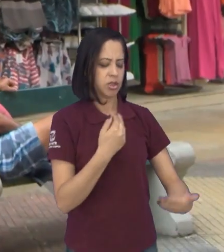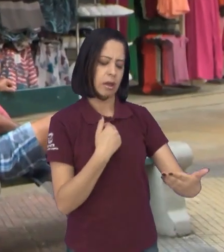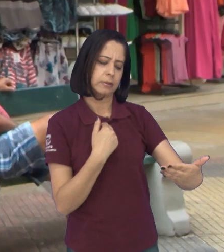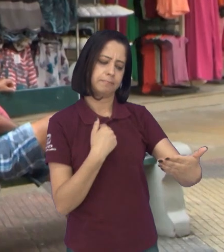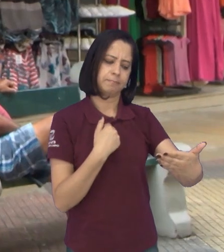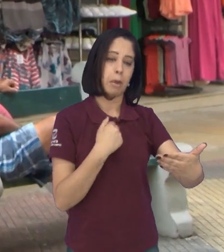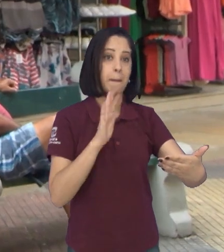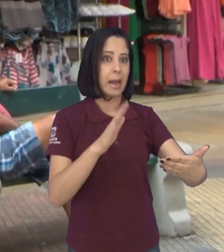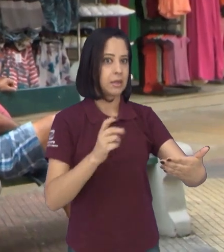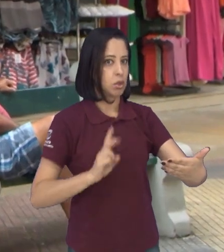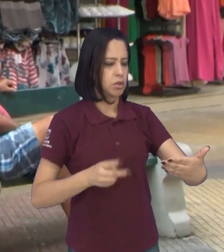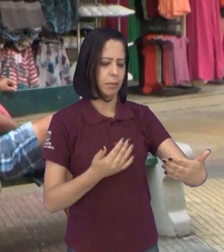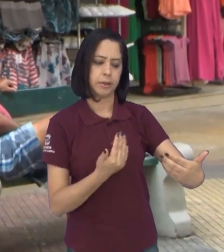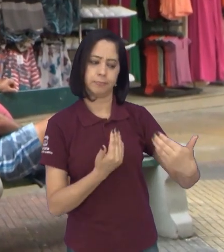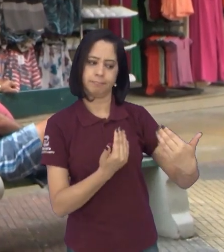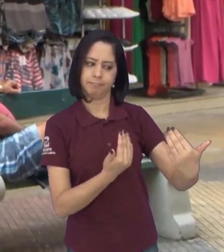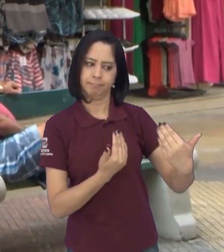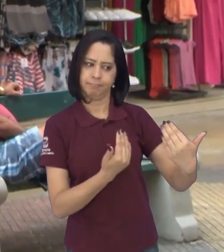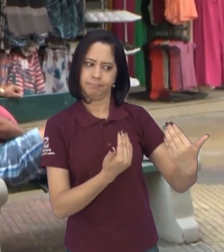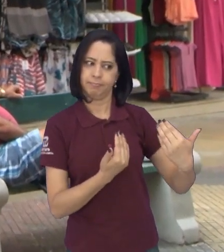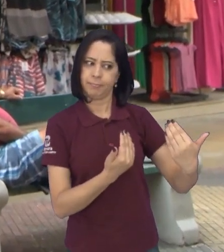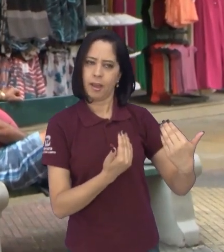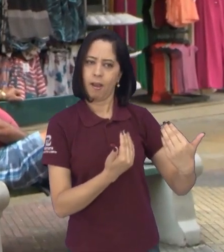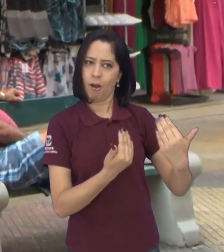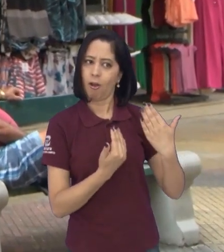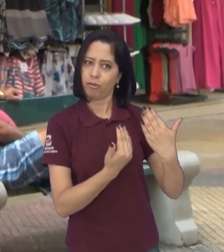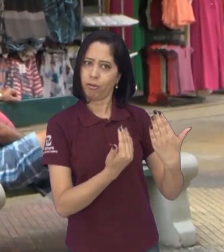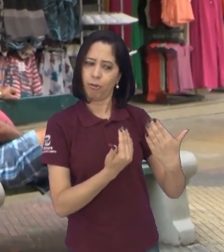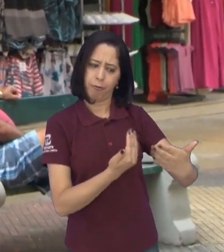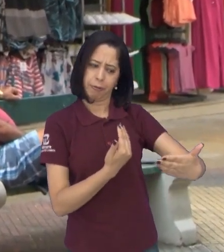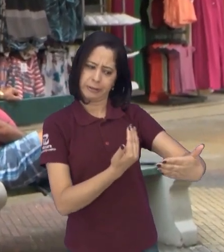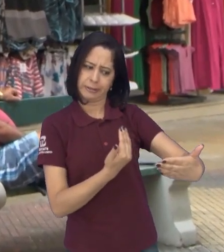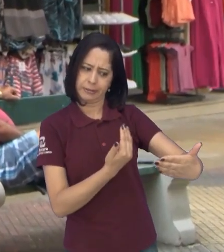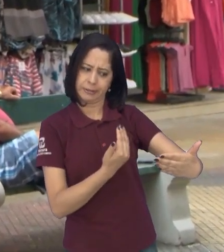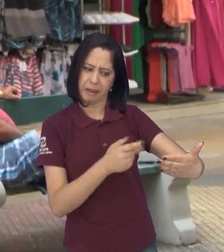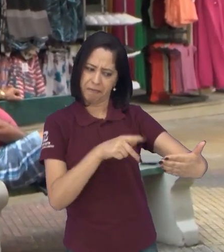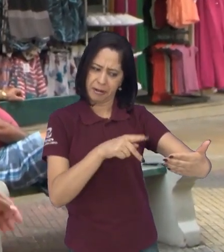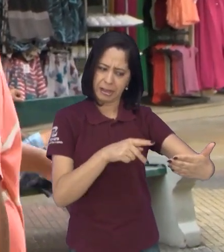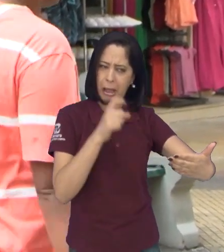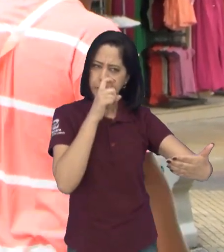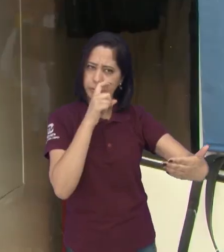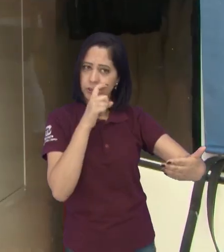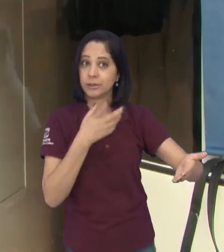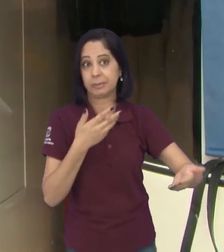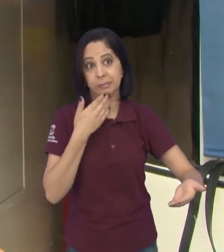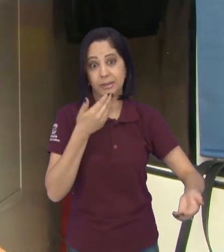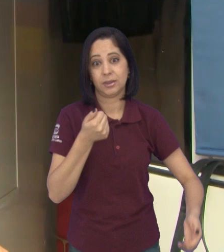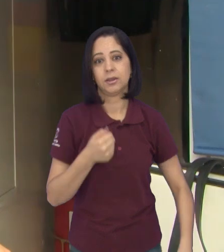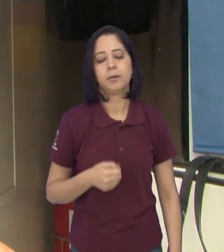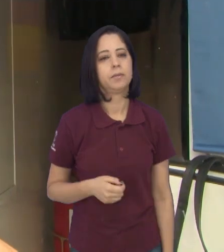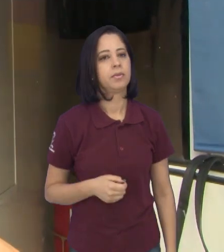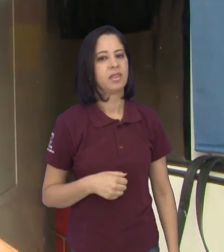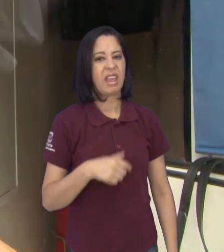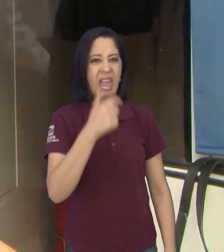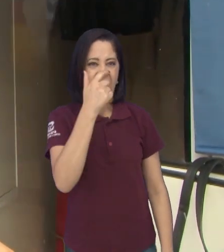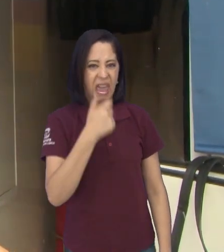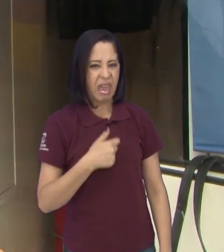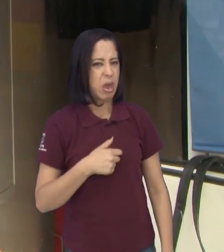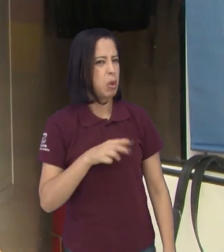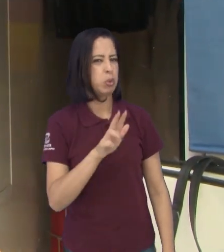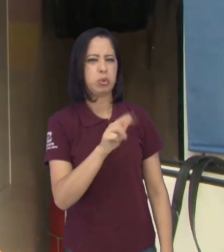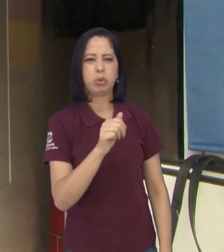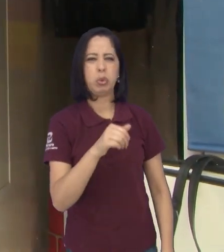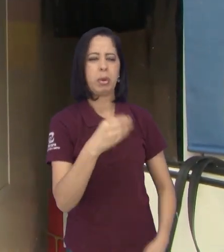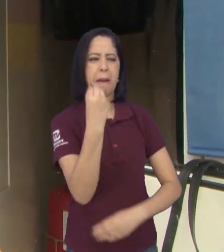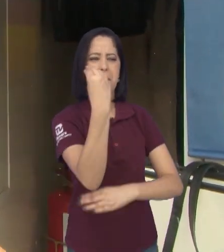procuro alguém mais esperto que eu, né? Para tentar saber o que é isso, se isso é verídico ou não. Não costumo ficar colocando, não